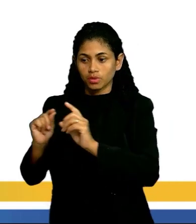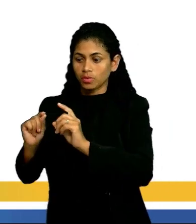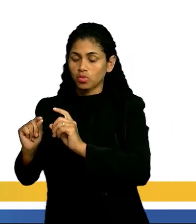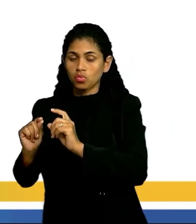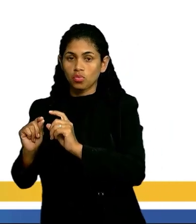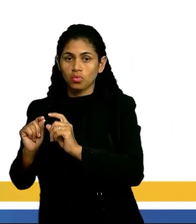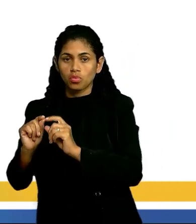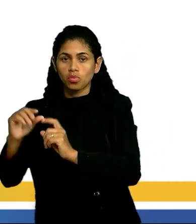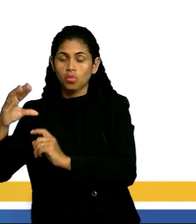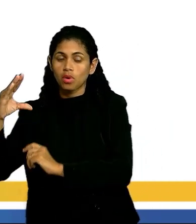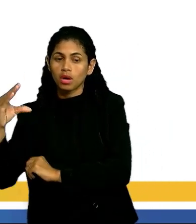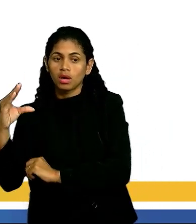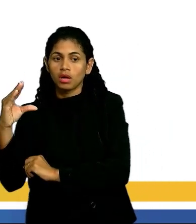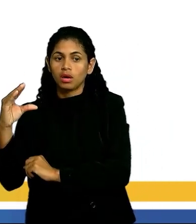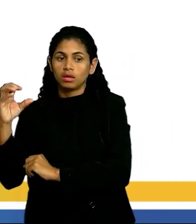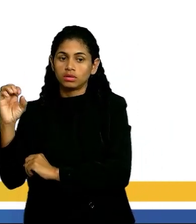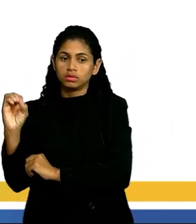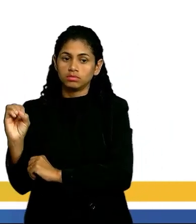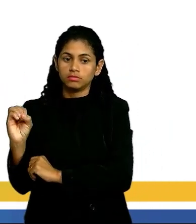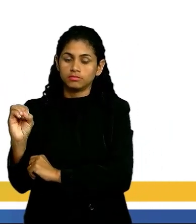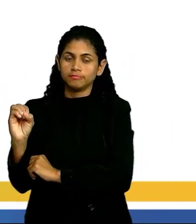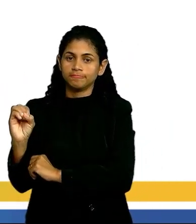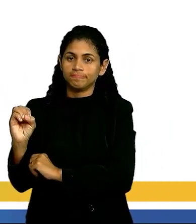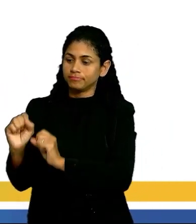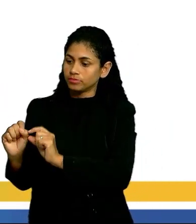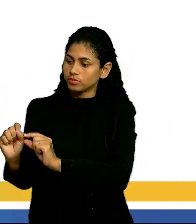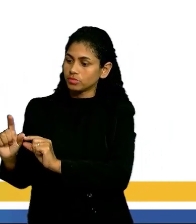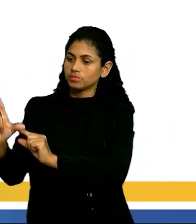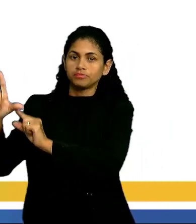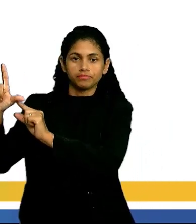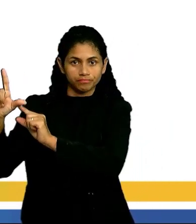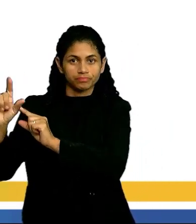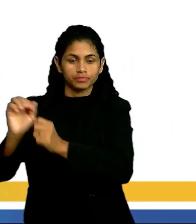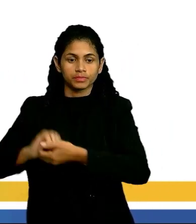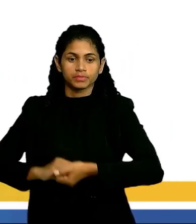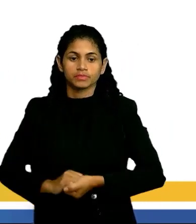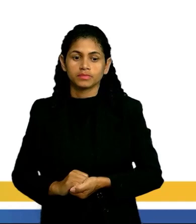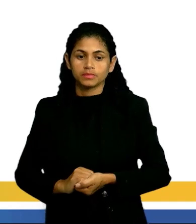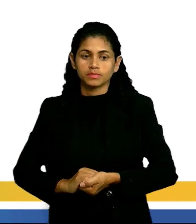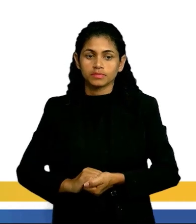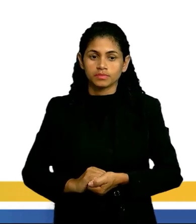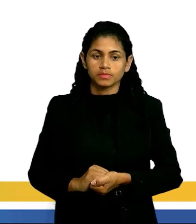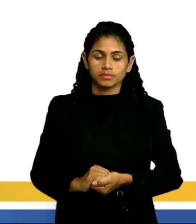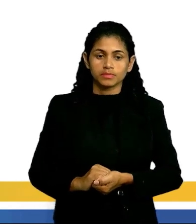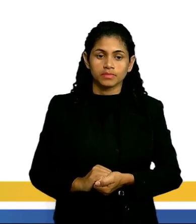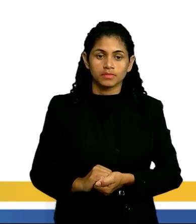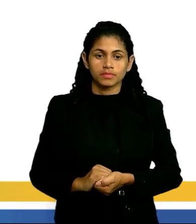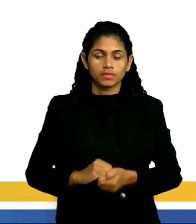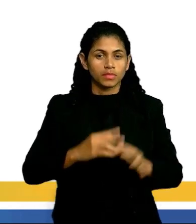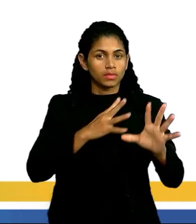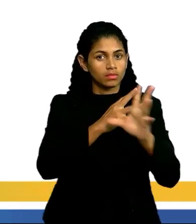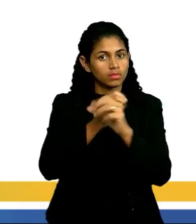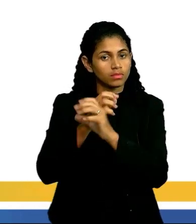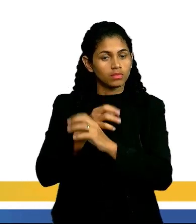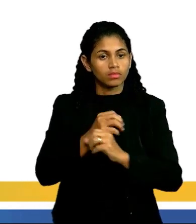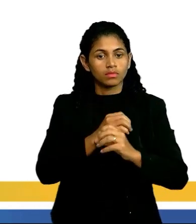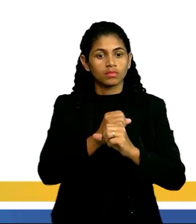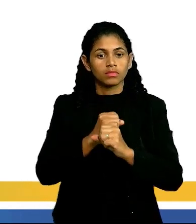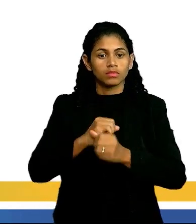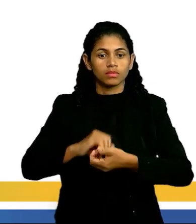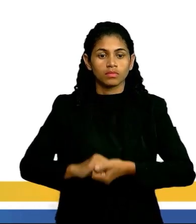agente redutor. Esses valores de mais 3, mais 2, 0 e mais 4 são valores calculáveis, né? Aqueles valores em que a